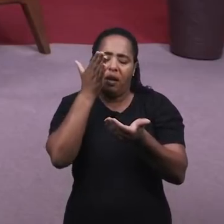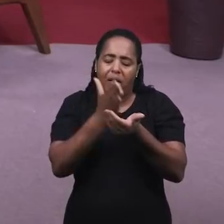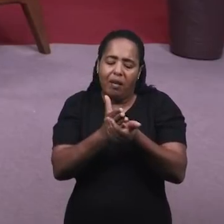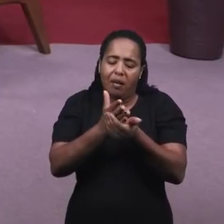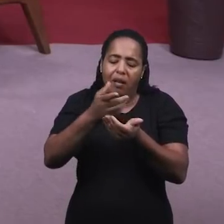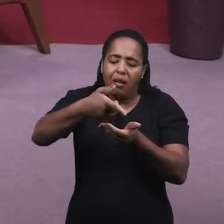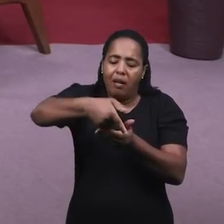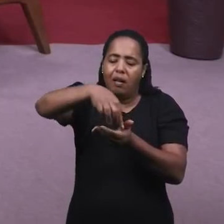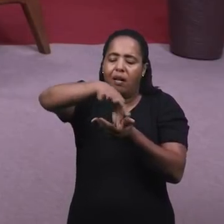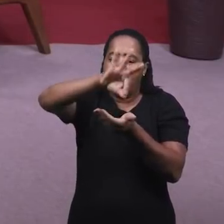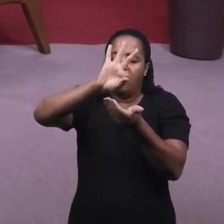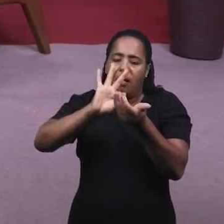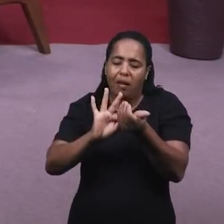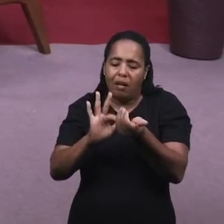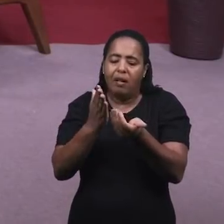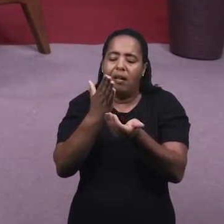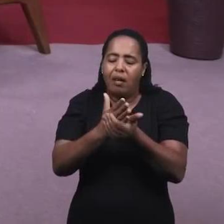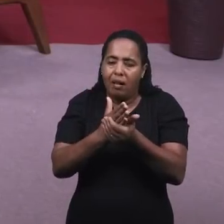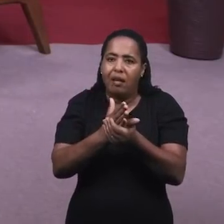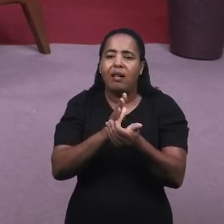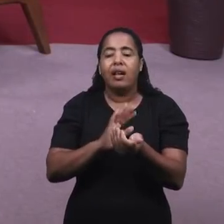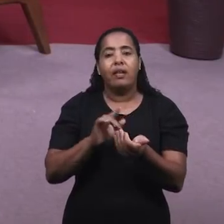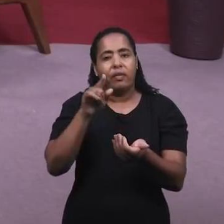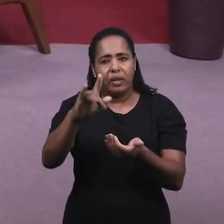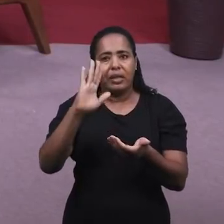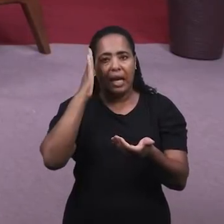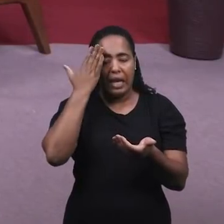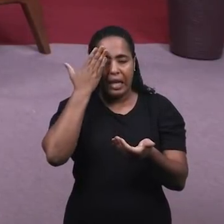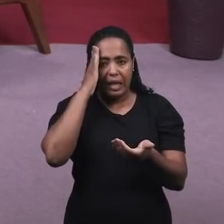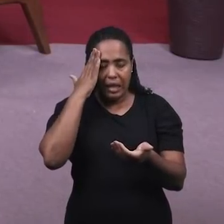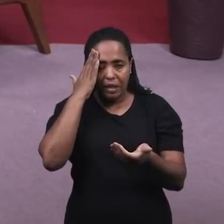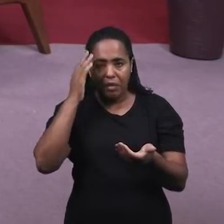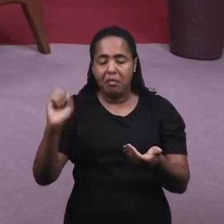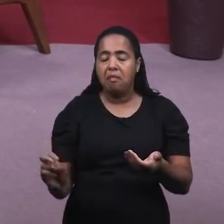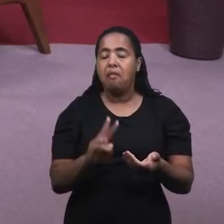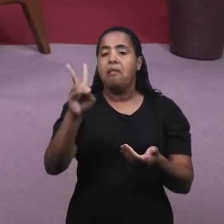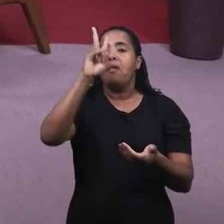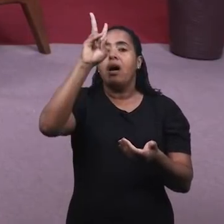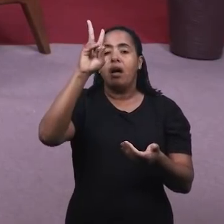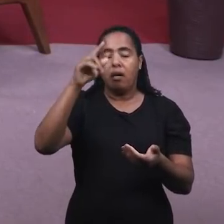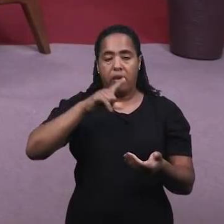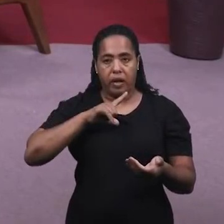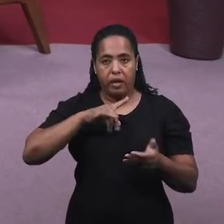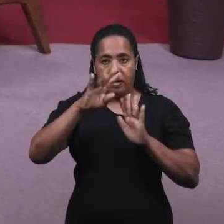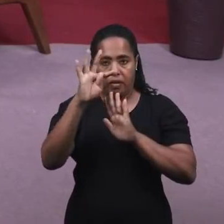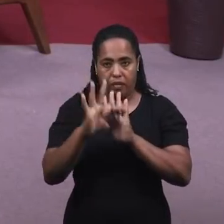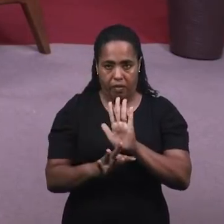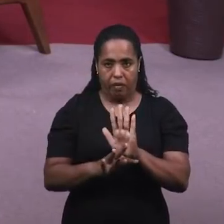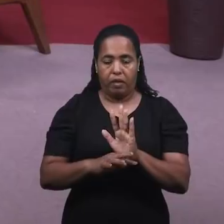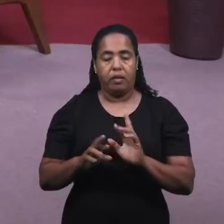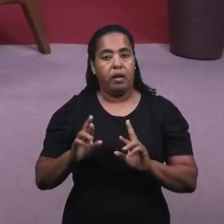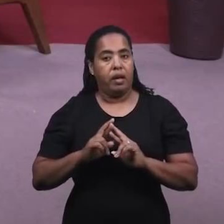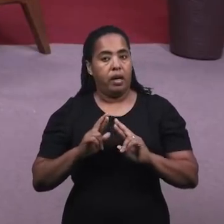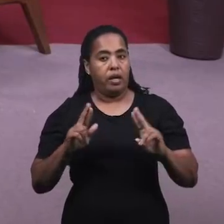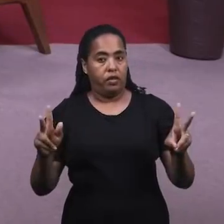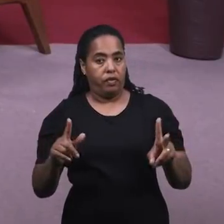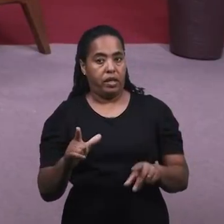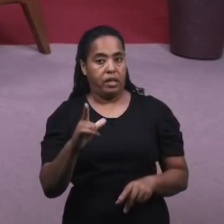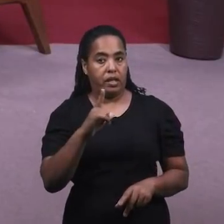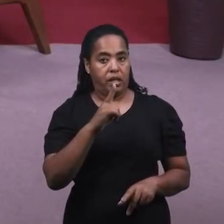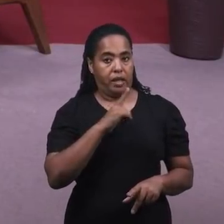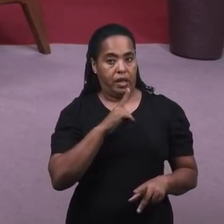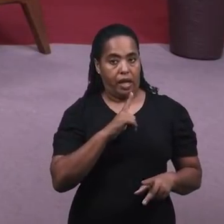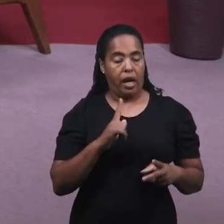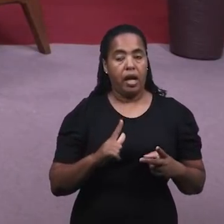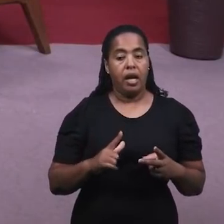que você busque a compreensão do valor disso para você. É a diferença entre viver